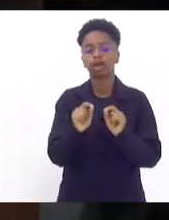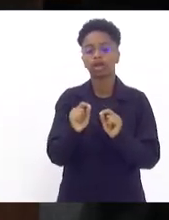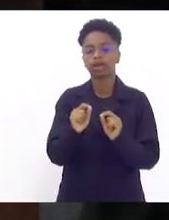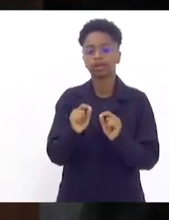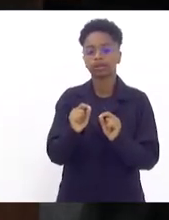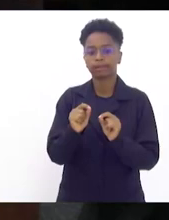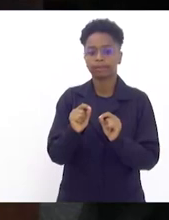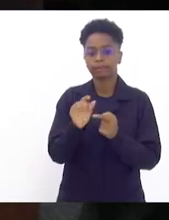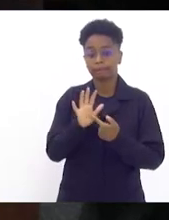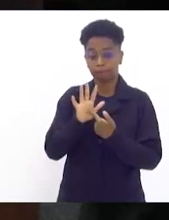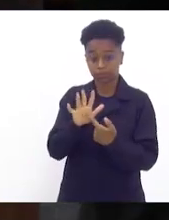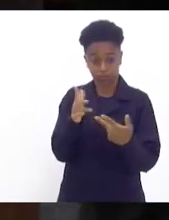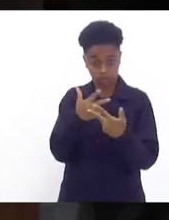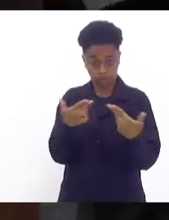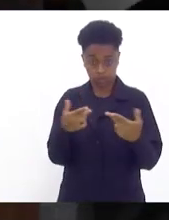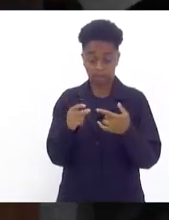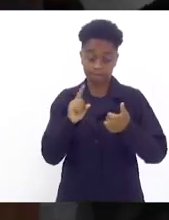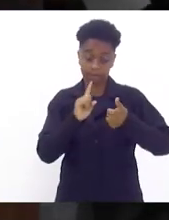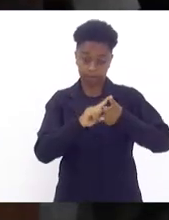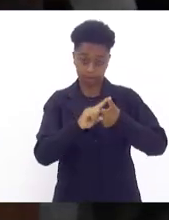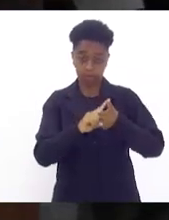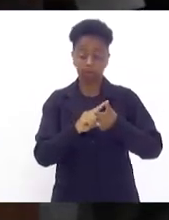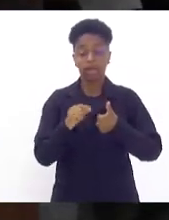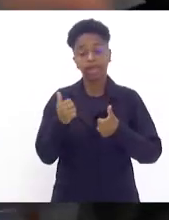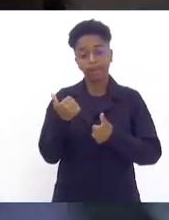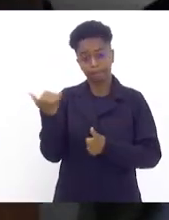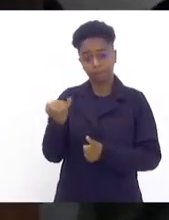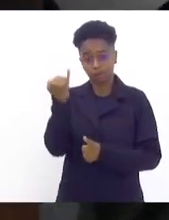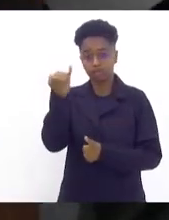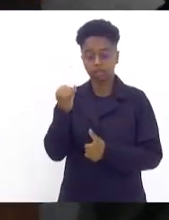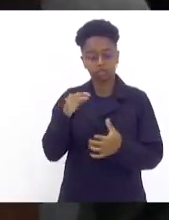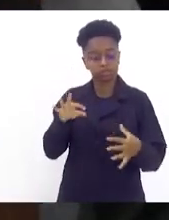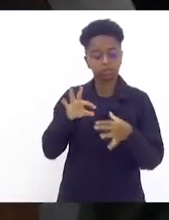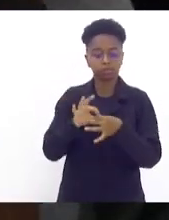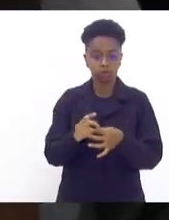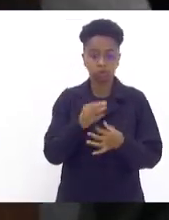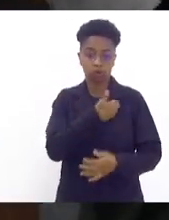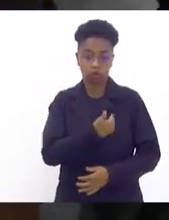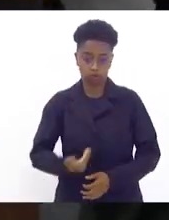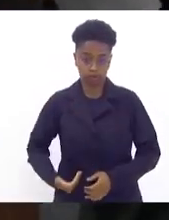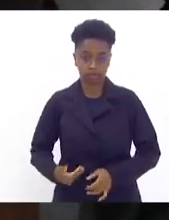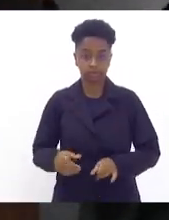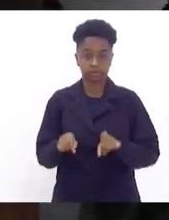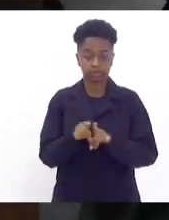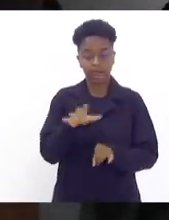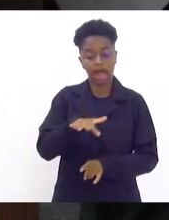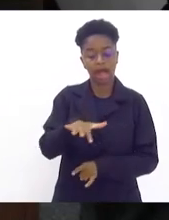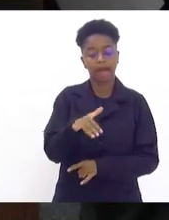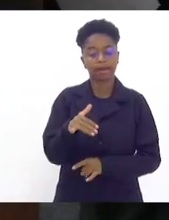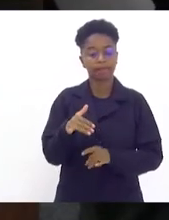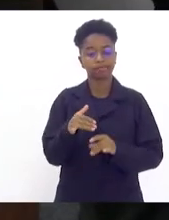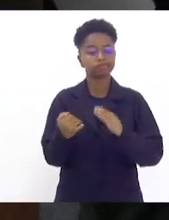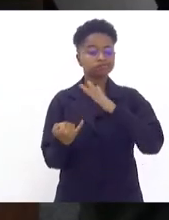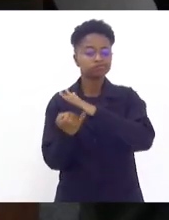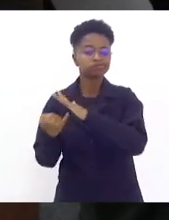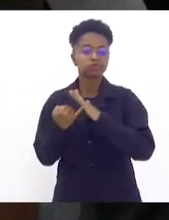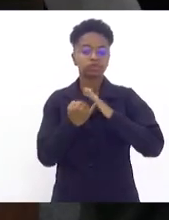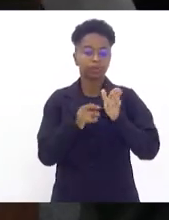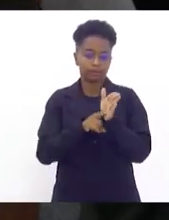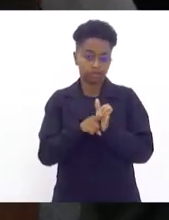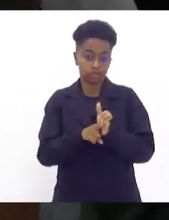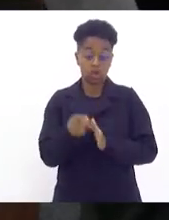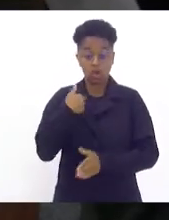observar, primeiro, a importância dessa parceria do governo com as instituições de pesquisa. Isso é importantíssimo. Eu